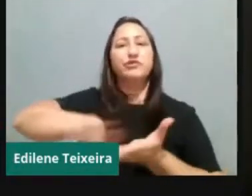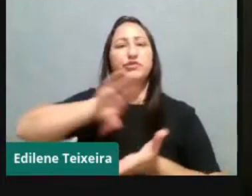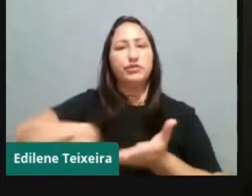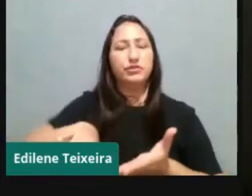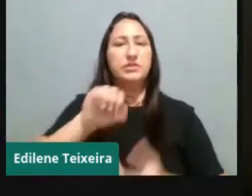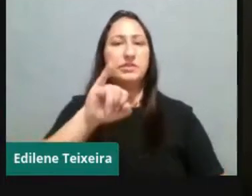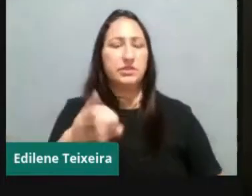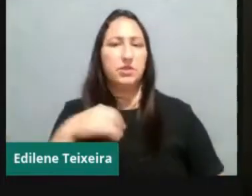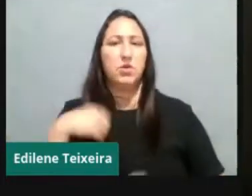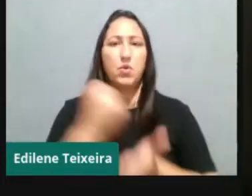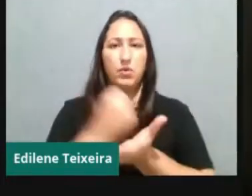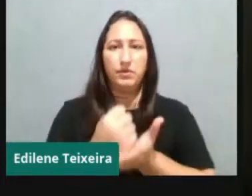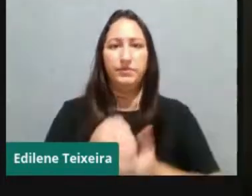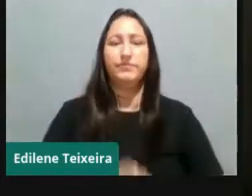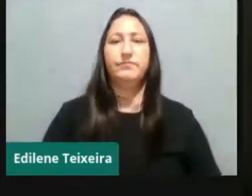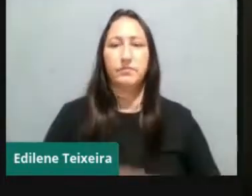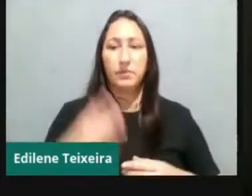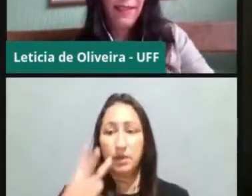Já estourei meus 30 minutos, né, Marta?